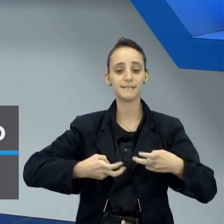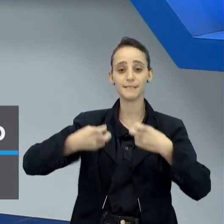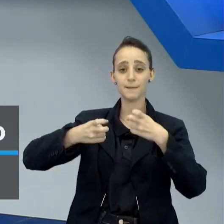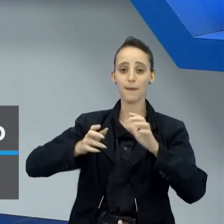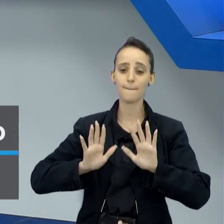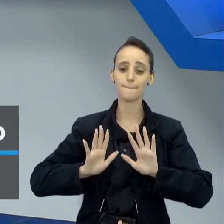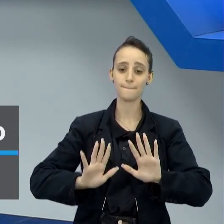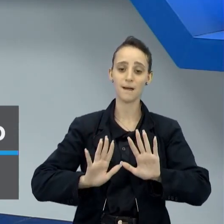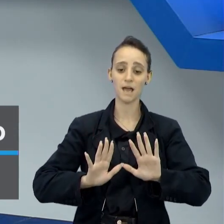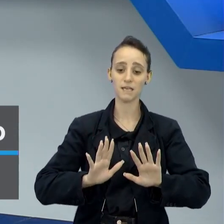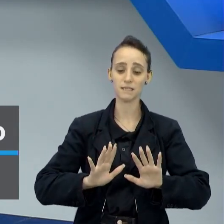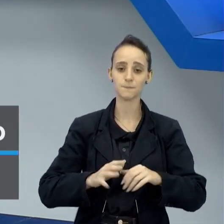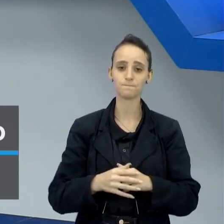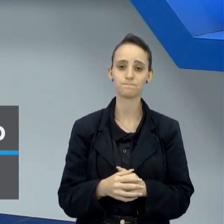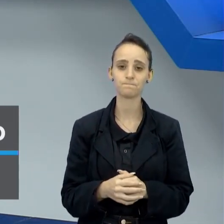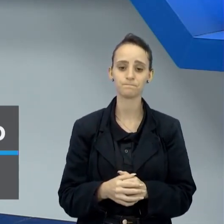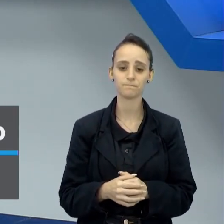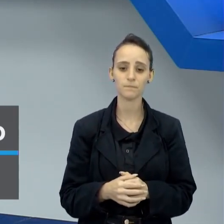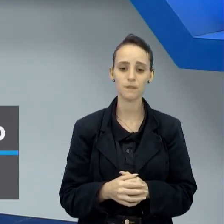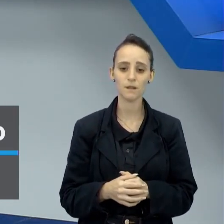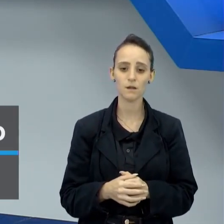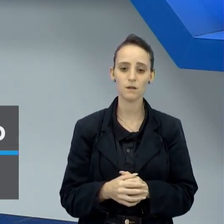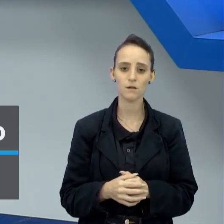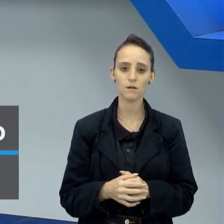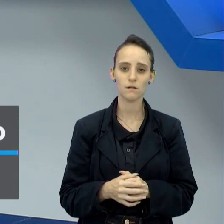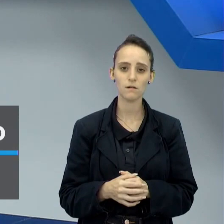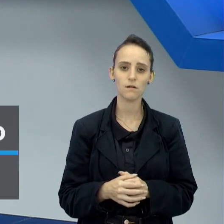também somos objeto de